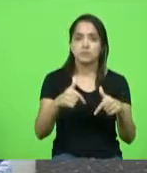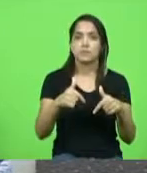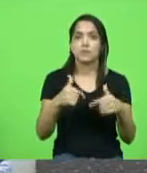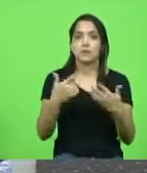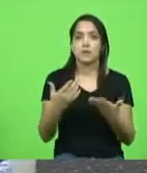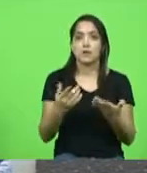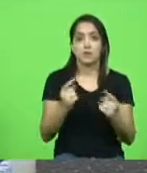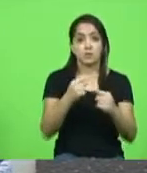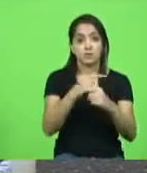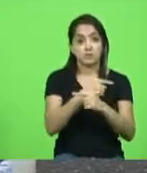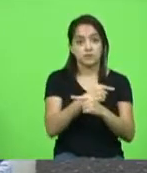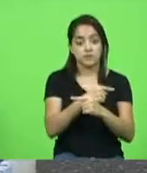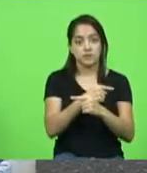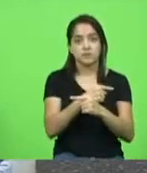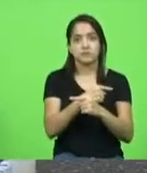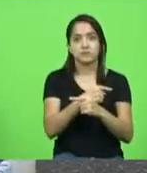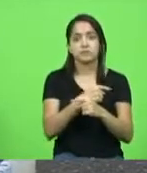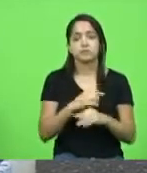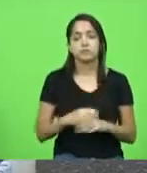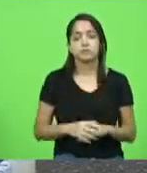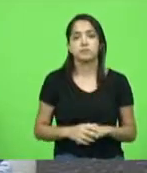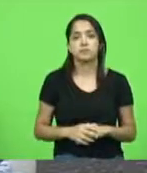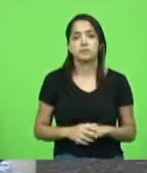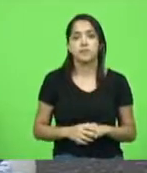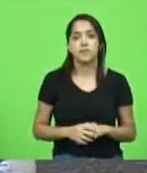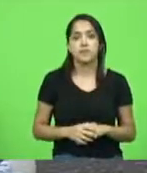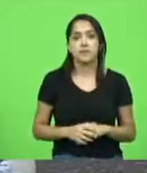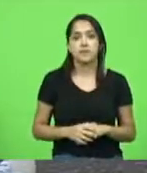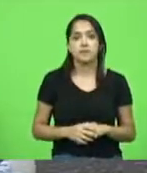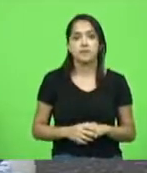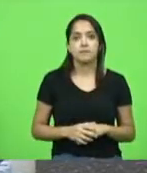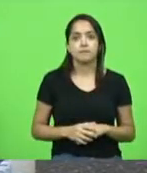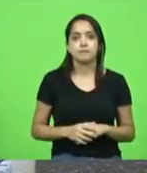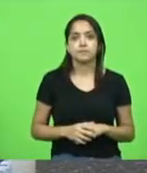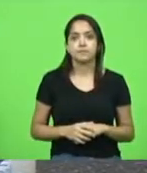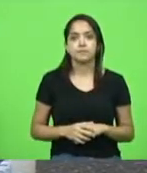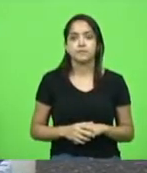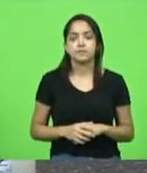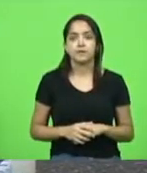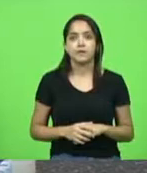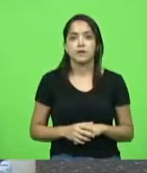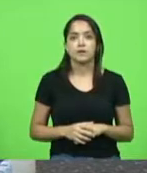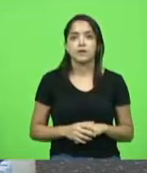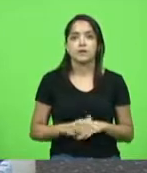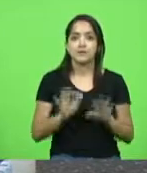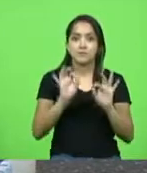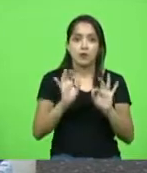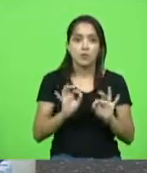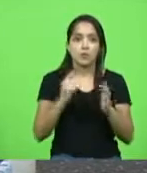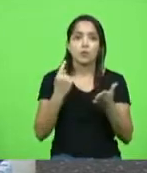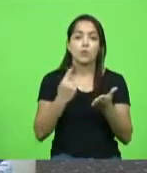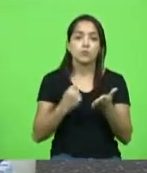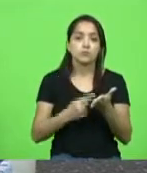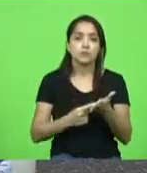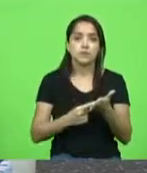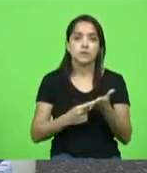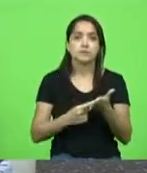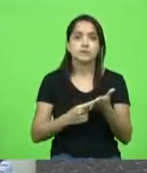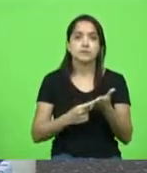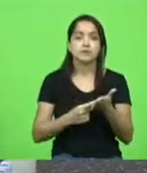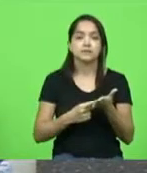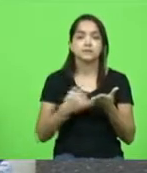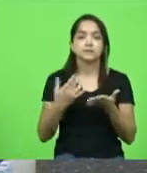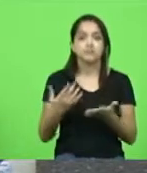contrário é a que isso aconteça caso nós tenhamos que aqui